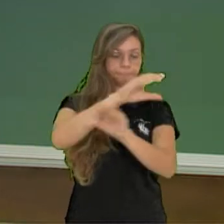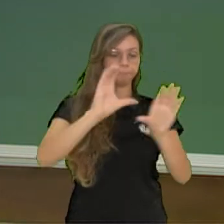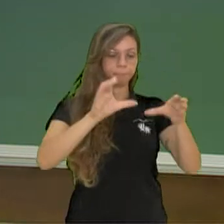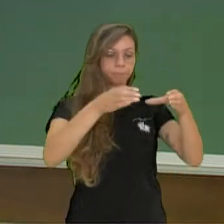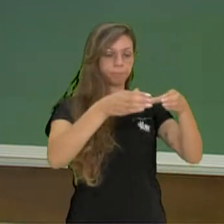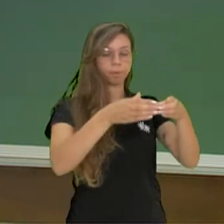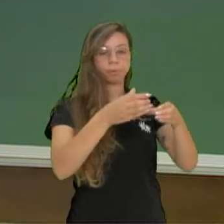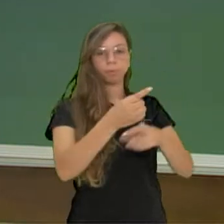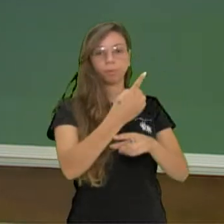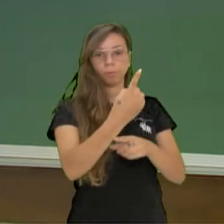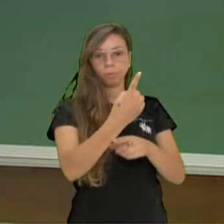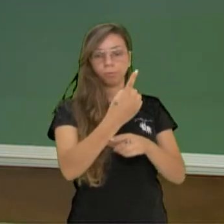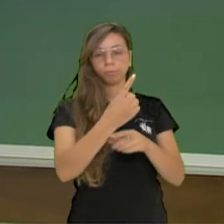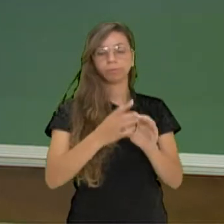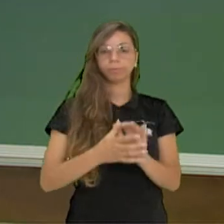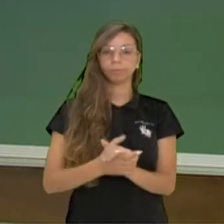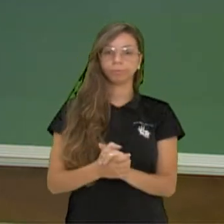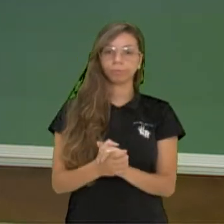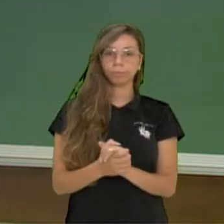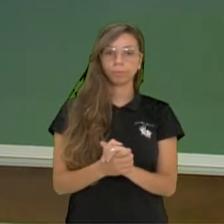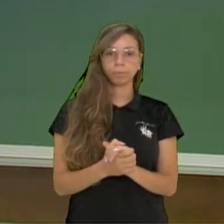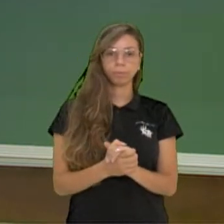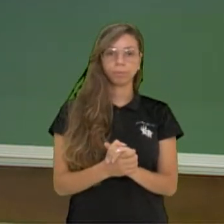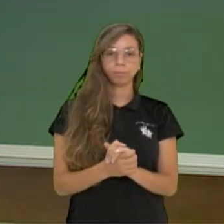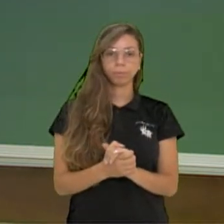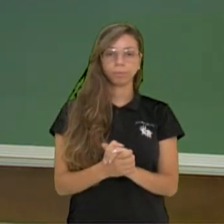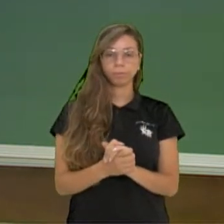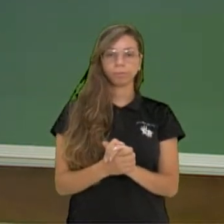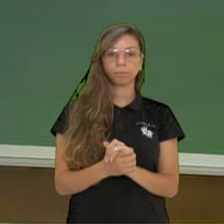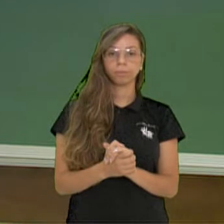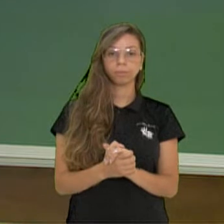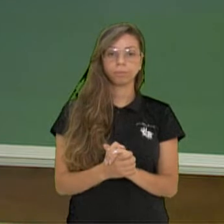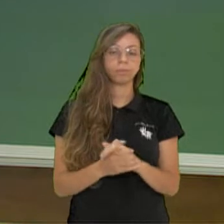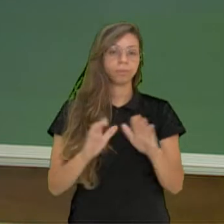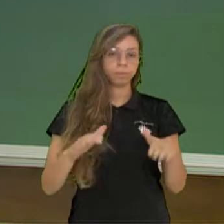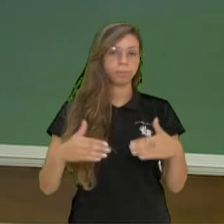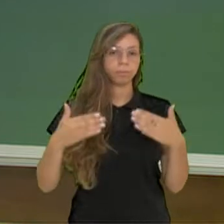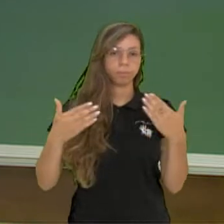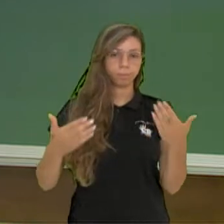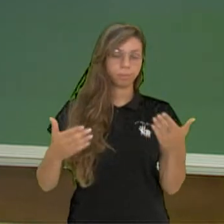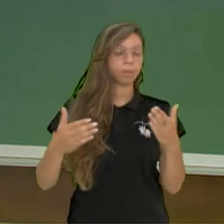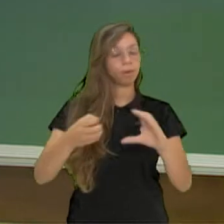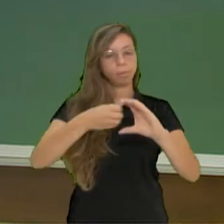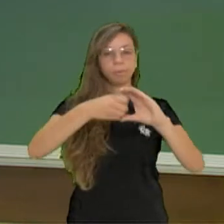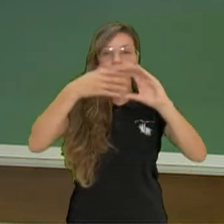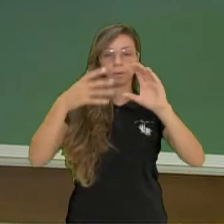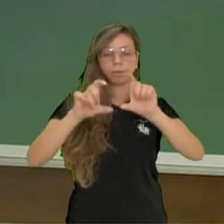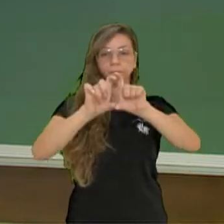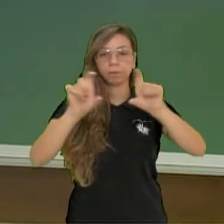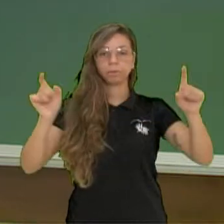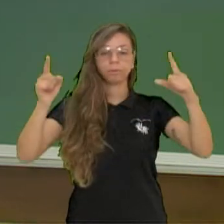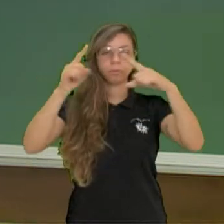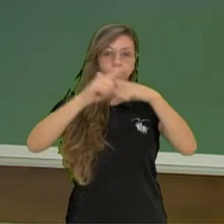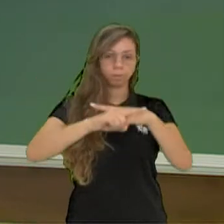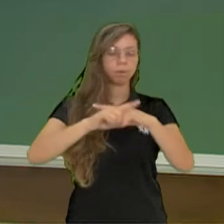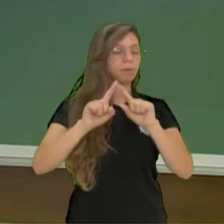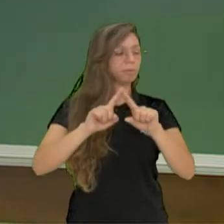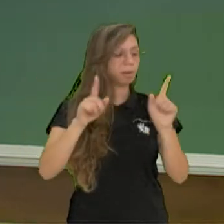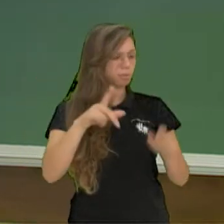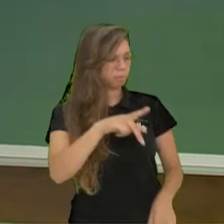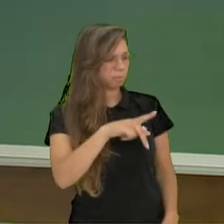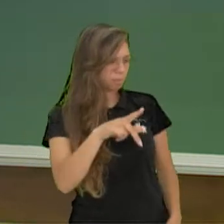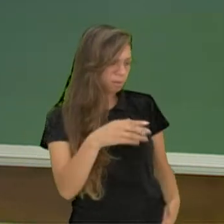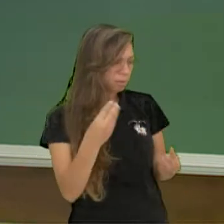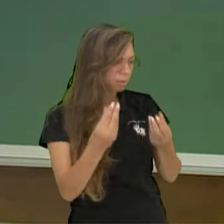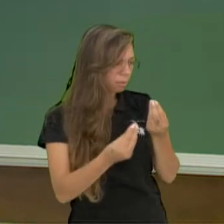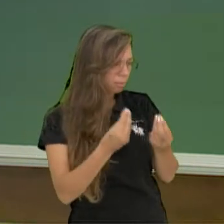1, né? Para o valor 1 do primeiro conjunto. Isso caracteriza uma função inversa. Mas, professor, como que a